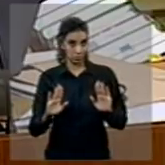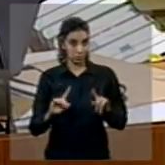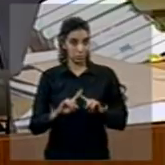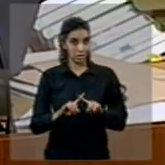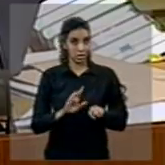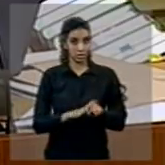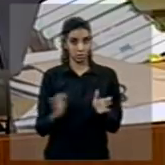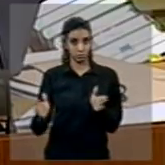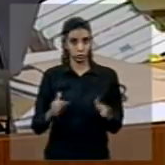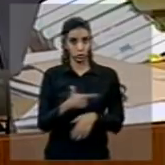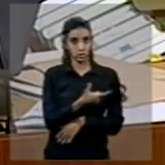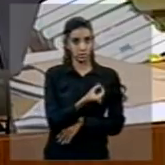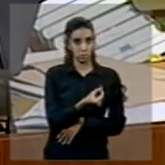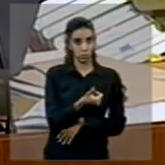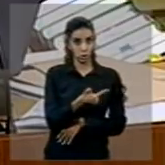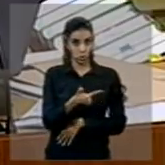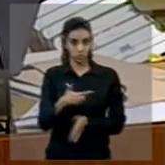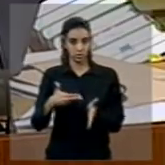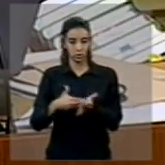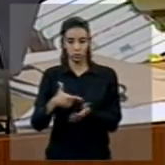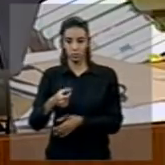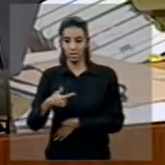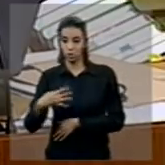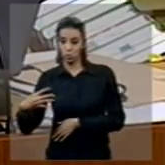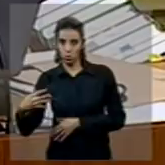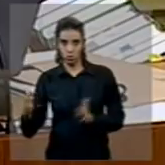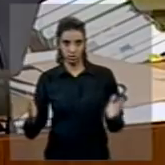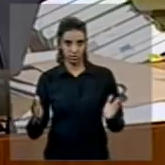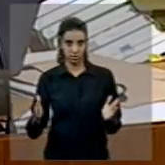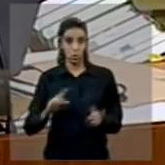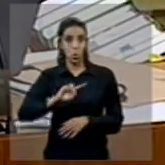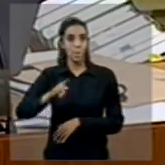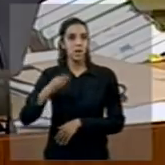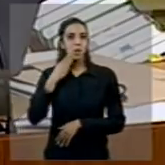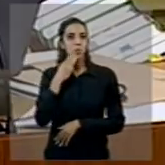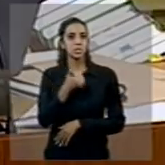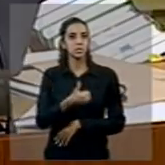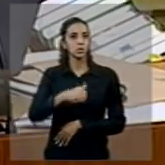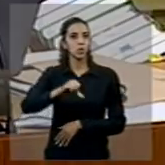entre as eleições de 2012 e 2014,